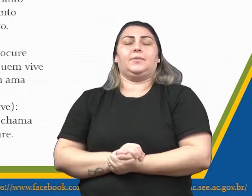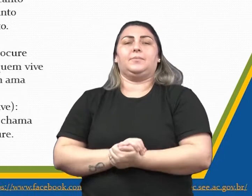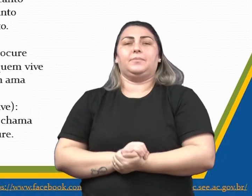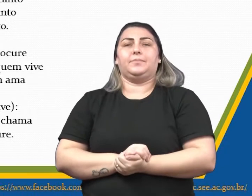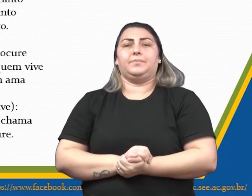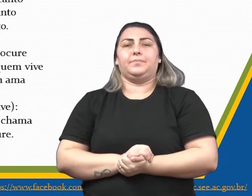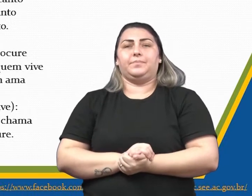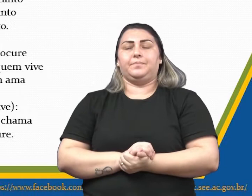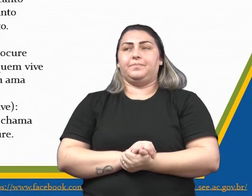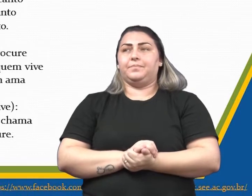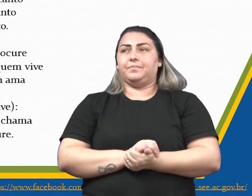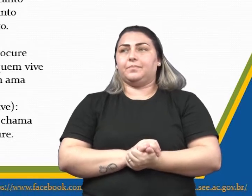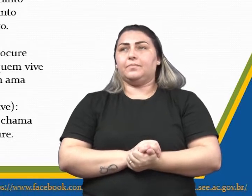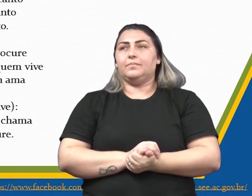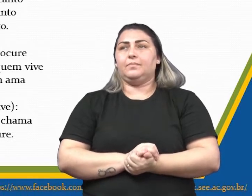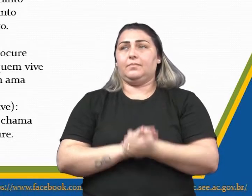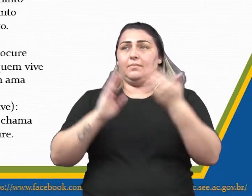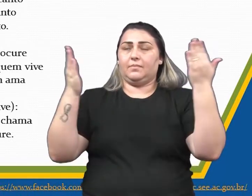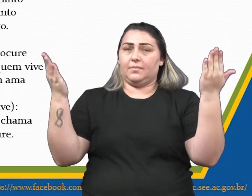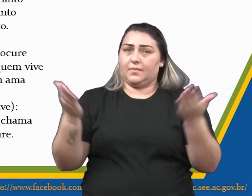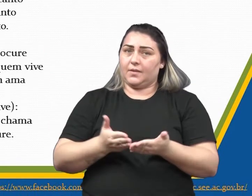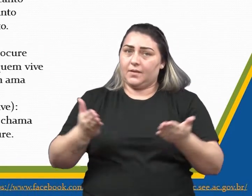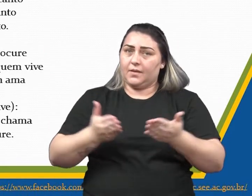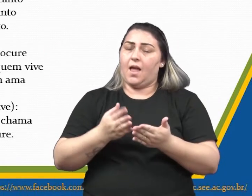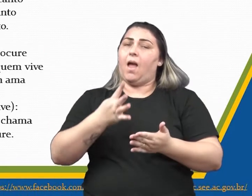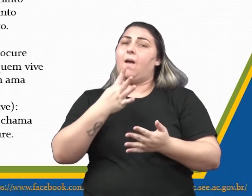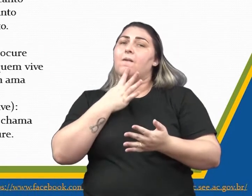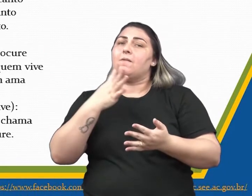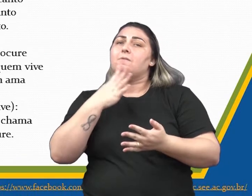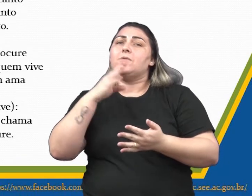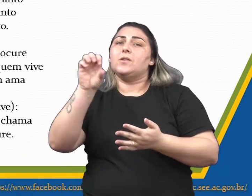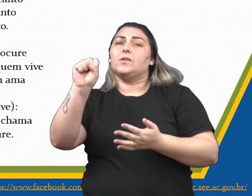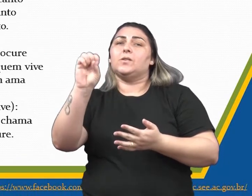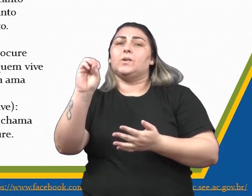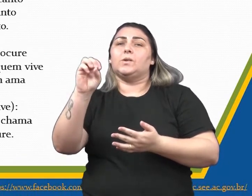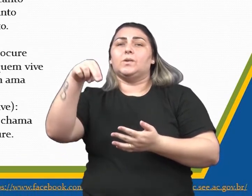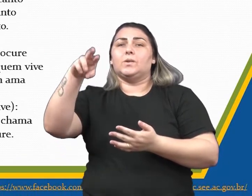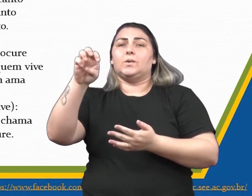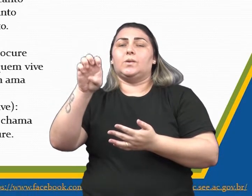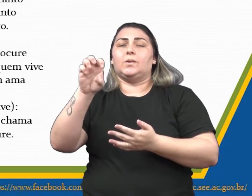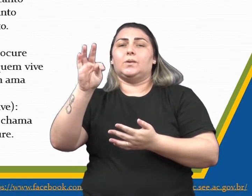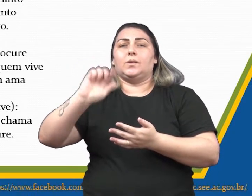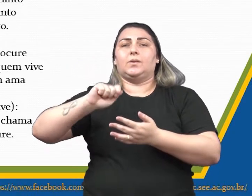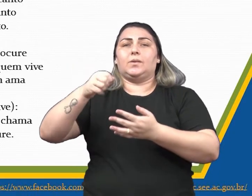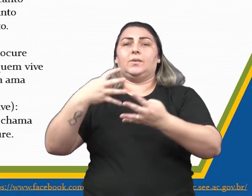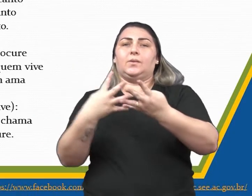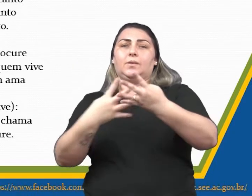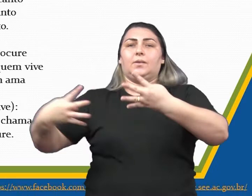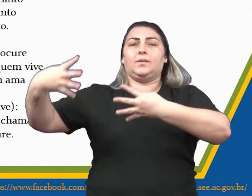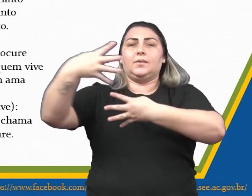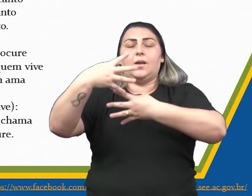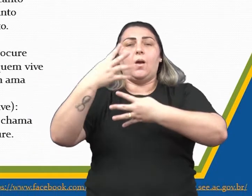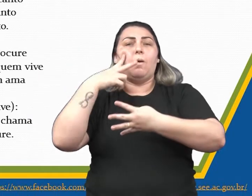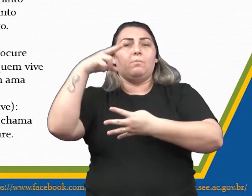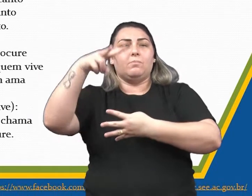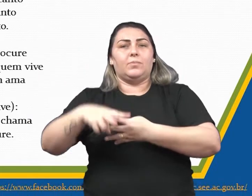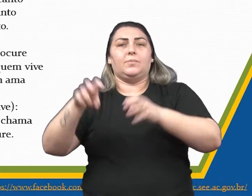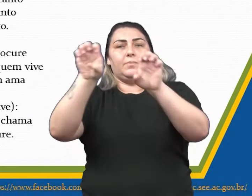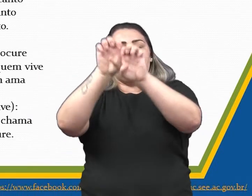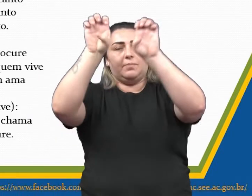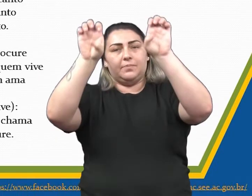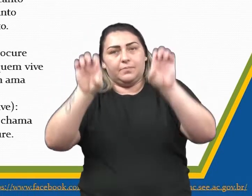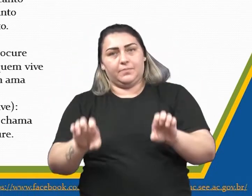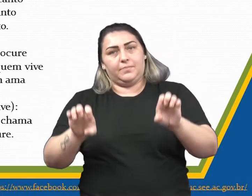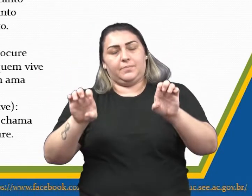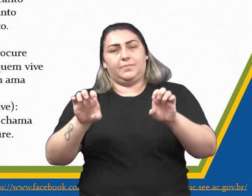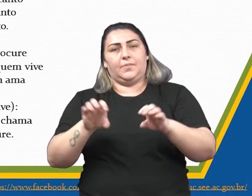Andrade. Agora, nós vamos conhecer o poema soneto. Observe aí a estrutura dele,